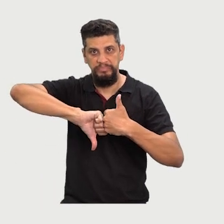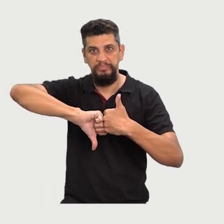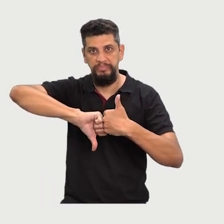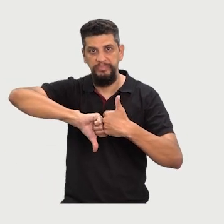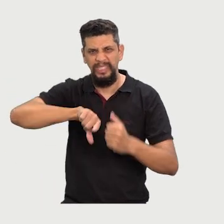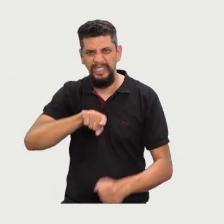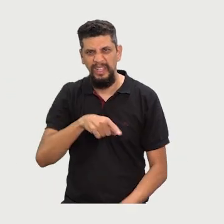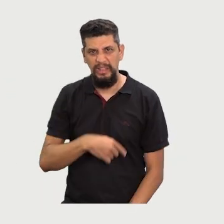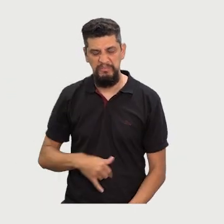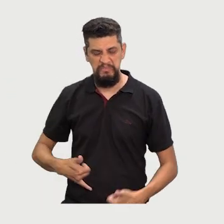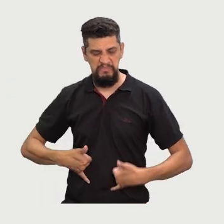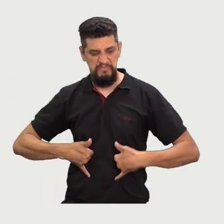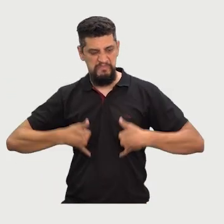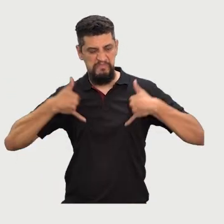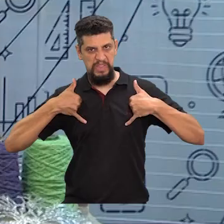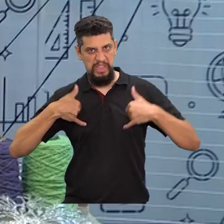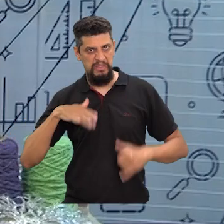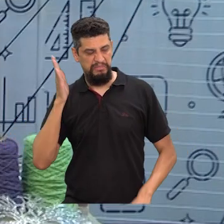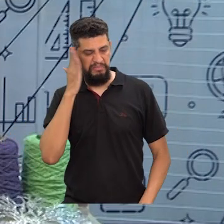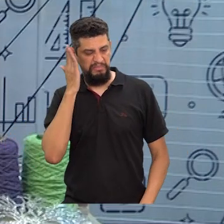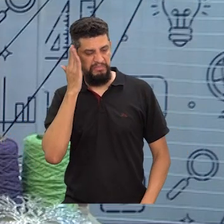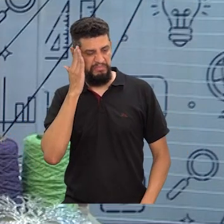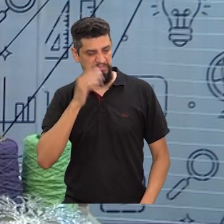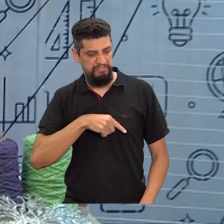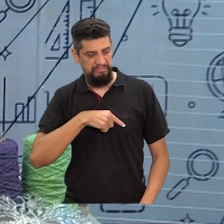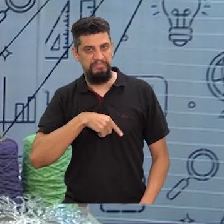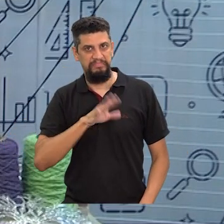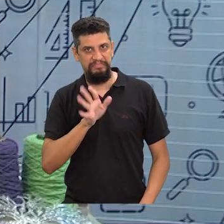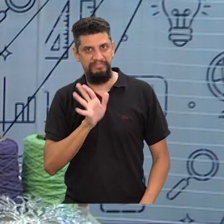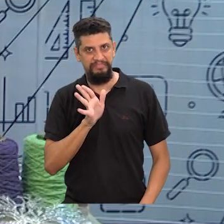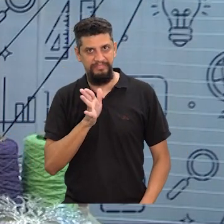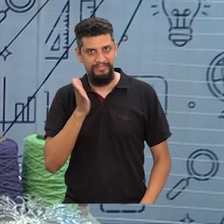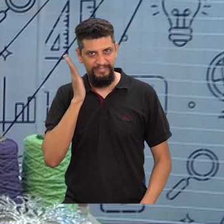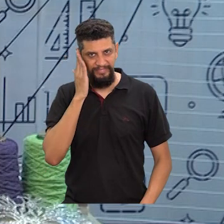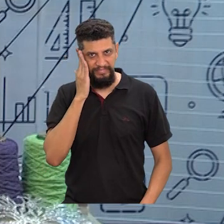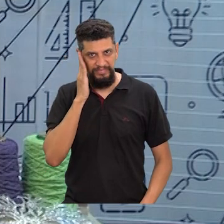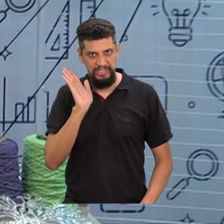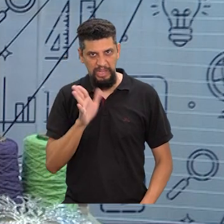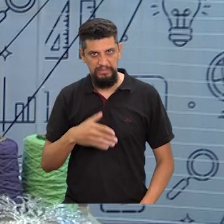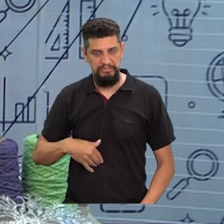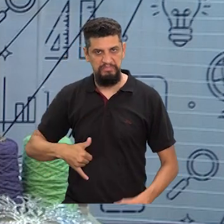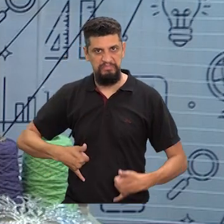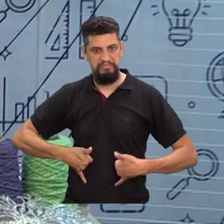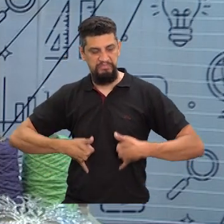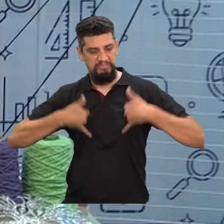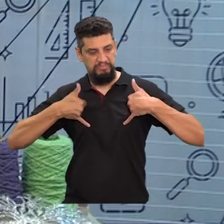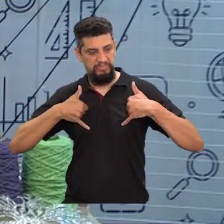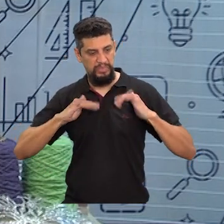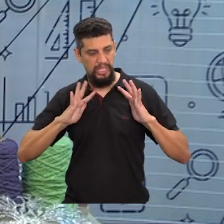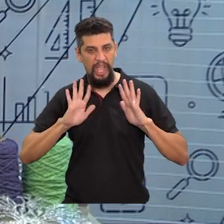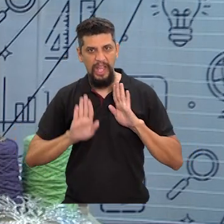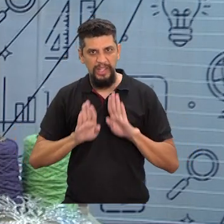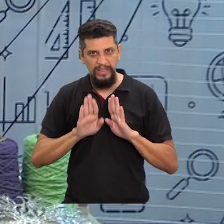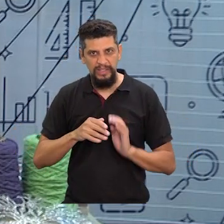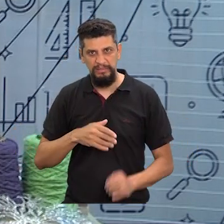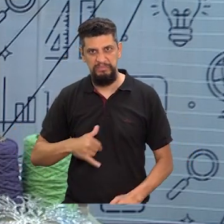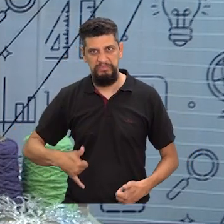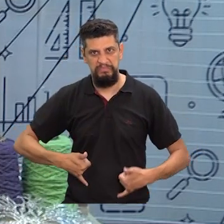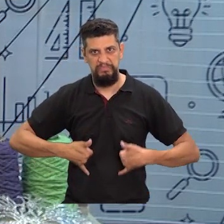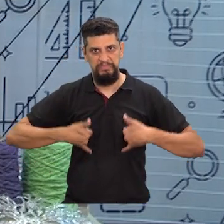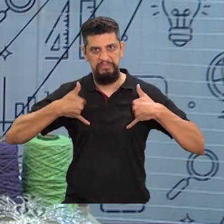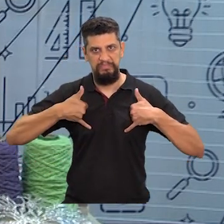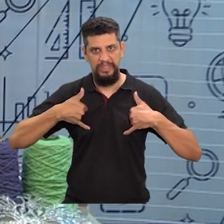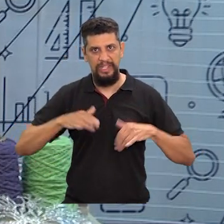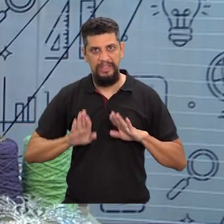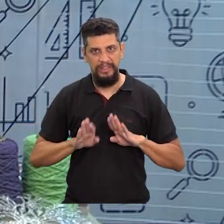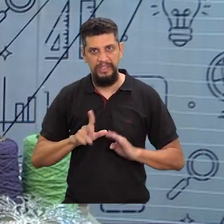se acha. Sabe quando você se acha? Fala, eu sou o dono da bola, vocês já se acharam algumas vezes? Todo mundo se acha às vezes, né? Às